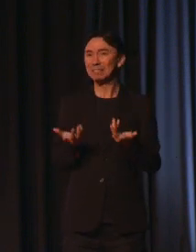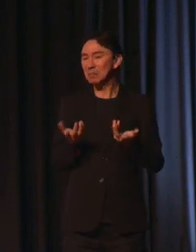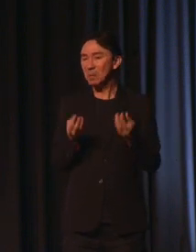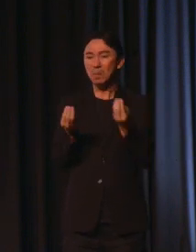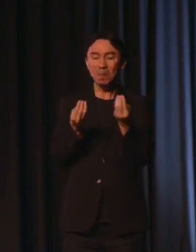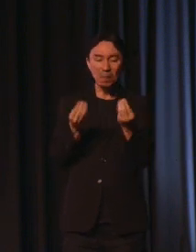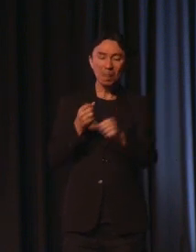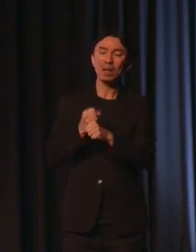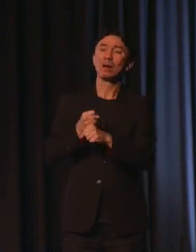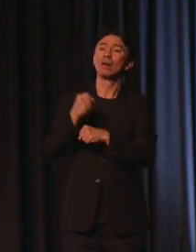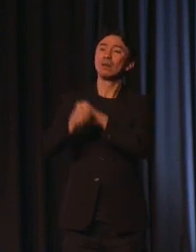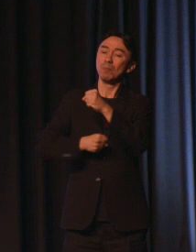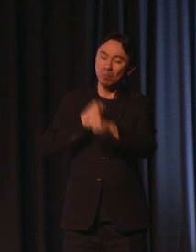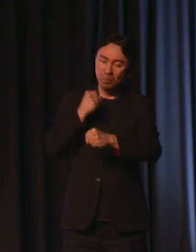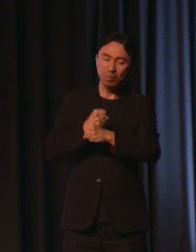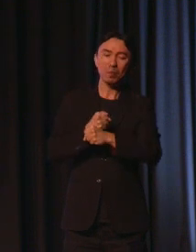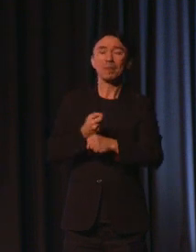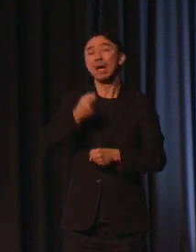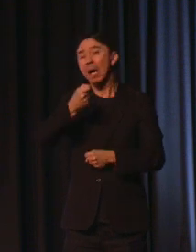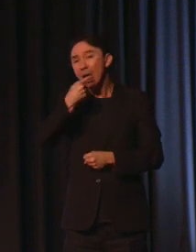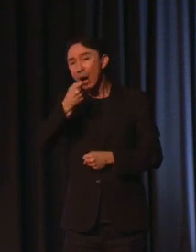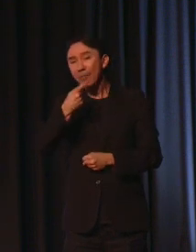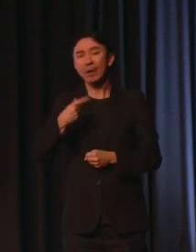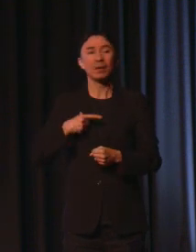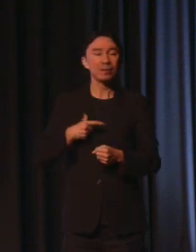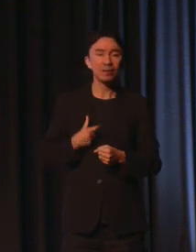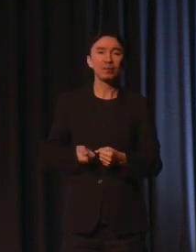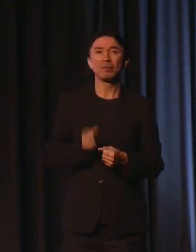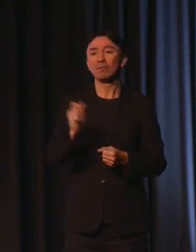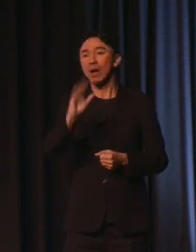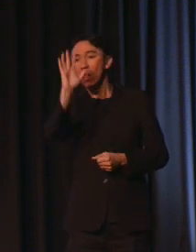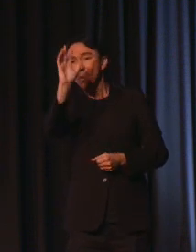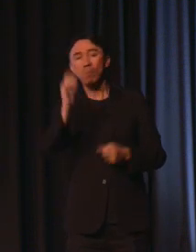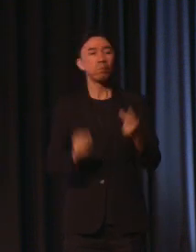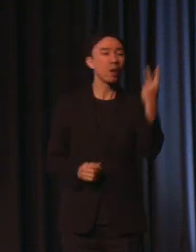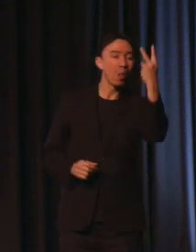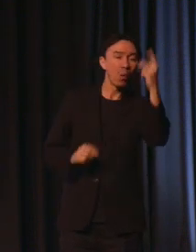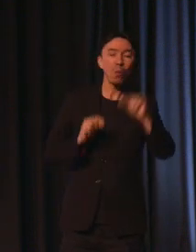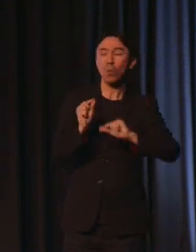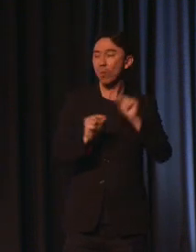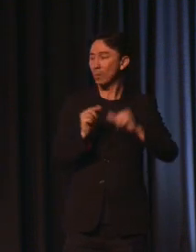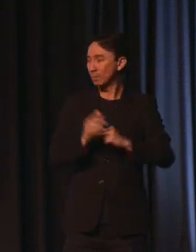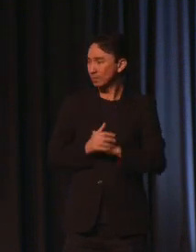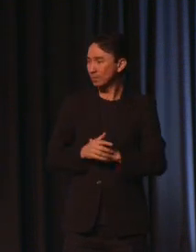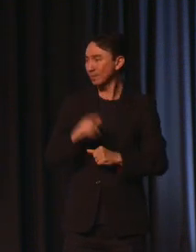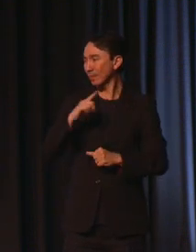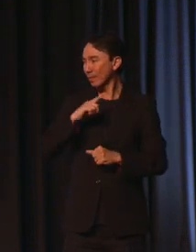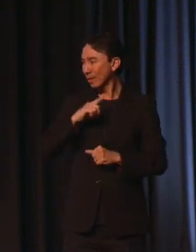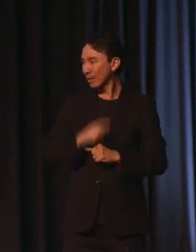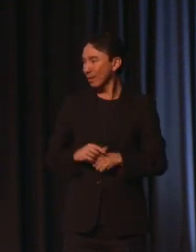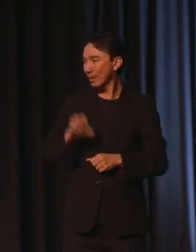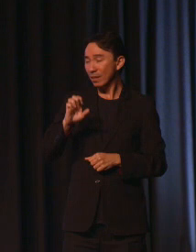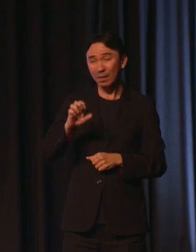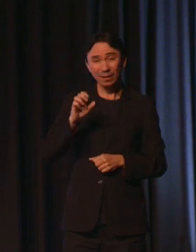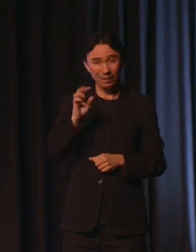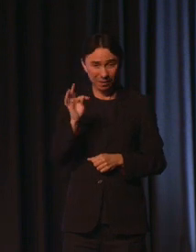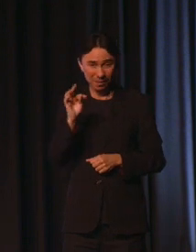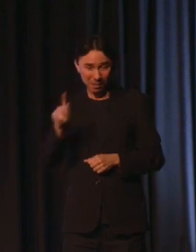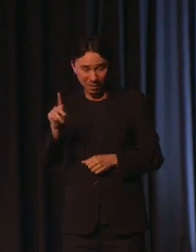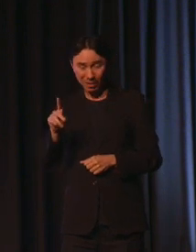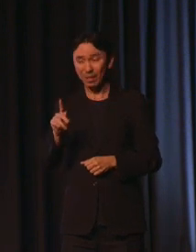os medicamentos, quais os volumes orçamentários, quais os preços, tudo isso. DFD é o documento de formalização da demanda,